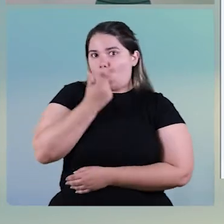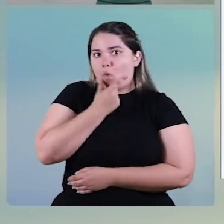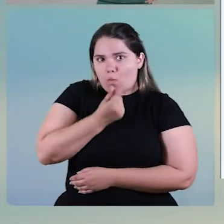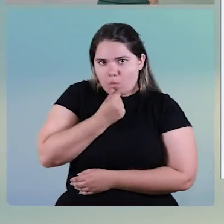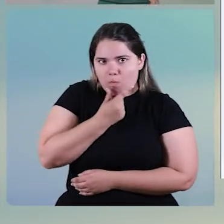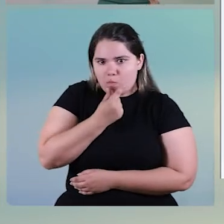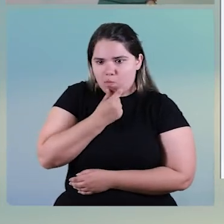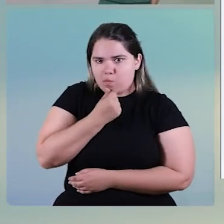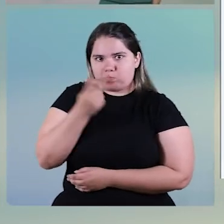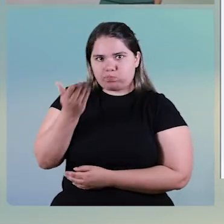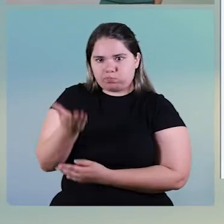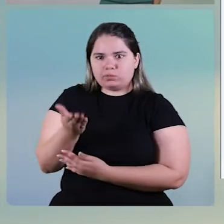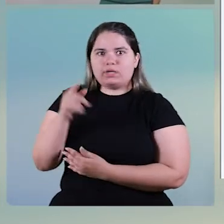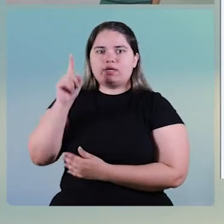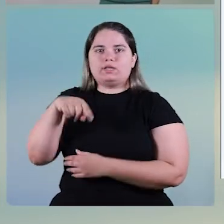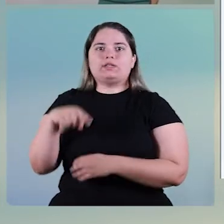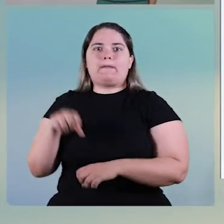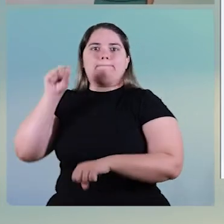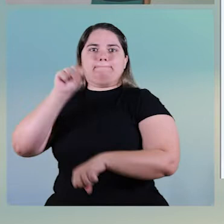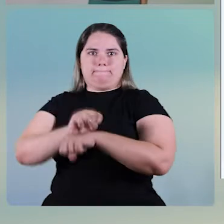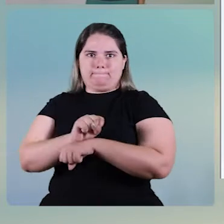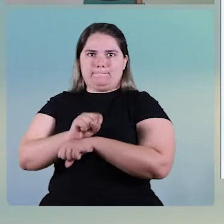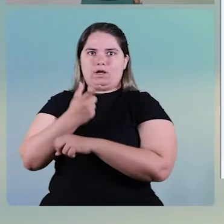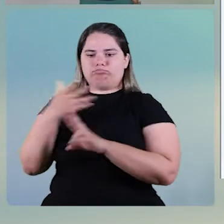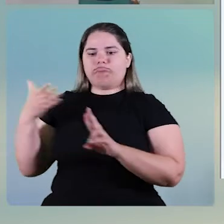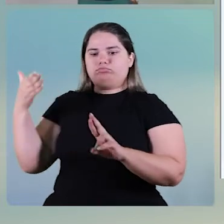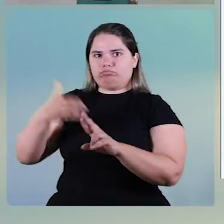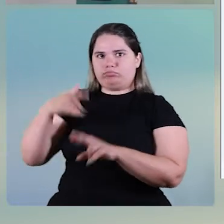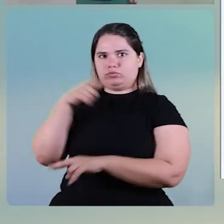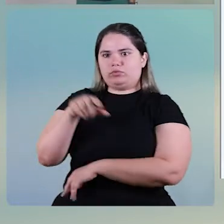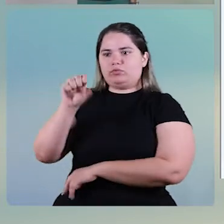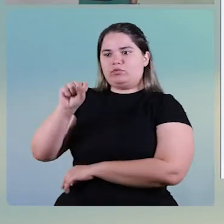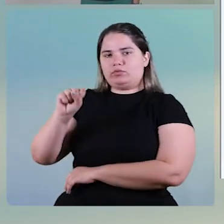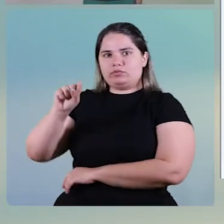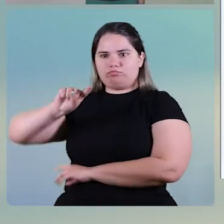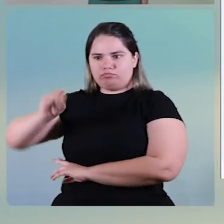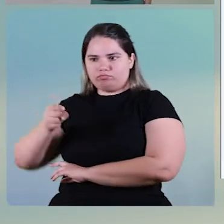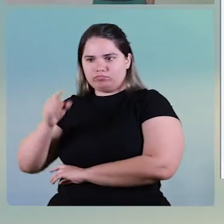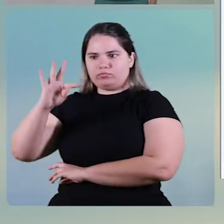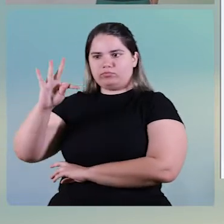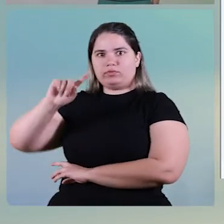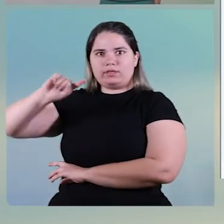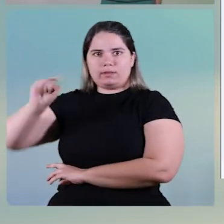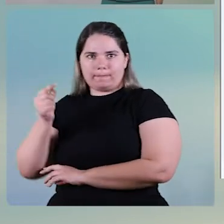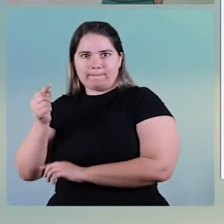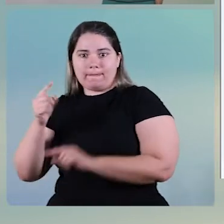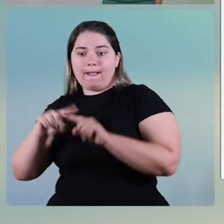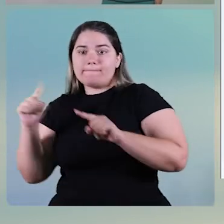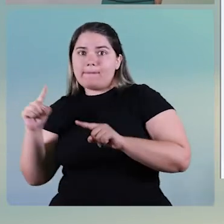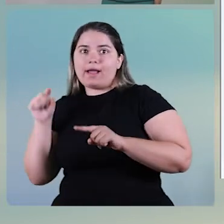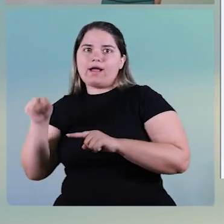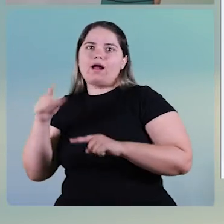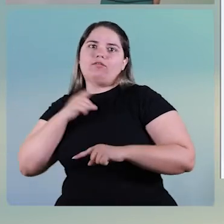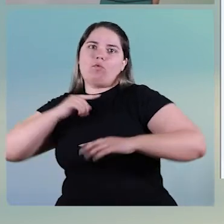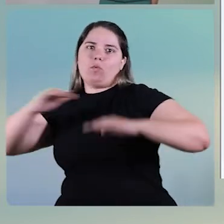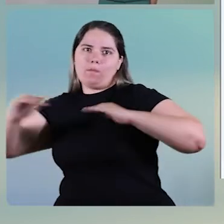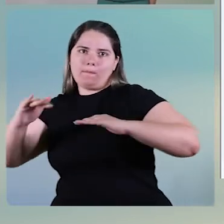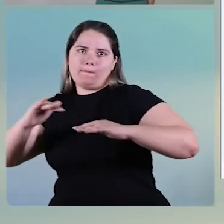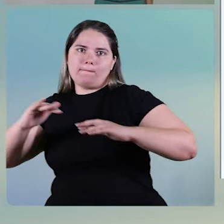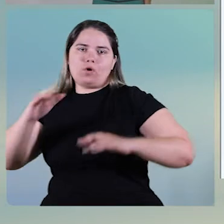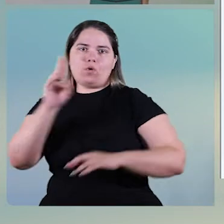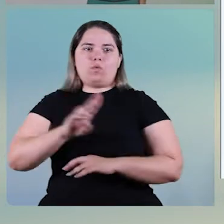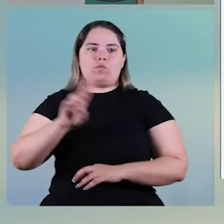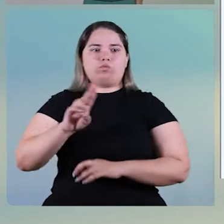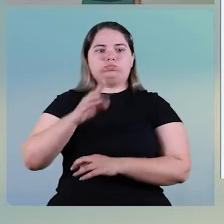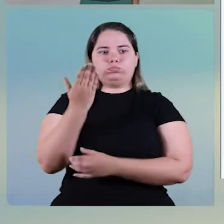ao referencial ST, mas ele estava em movimento em relação ao referencial S', T'. Com isso,